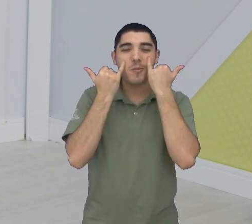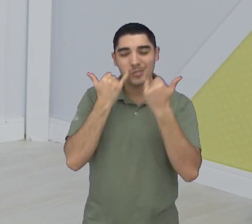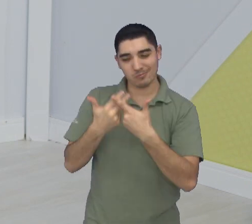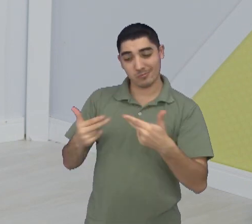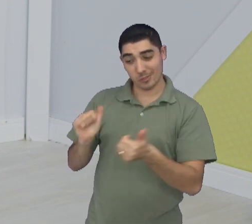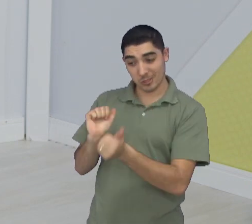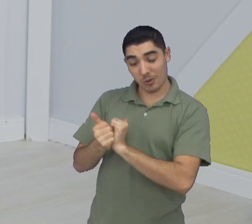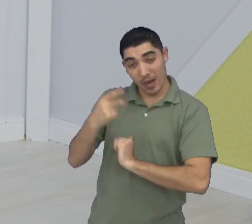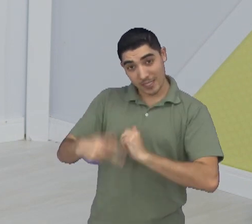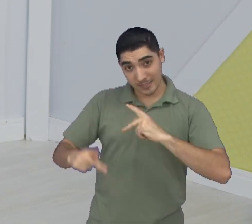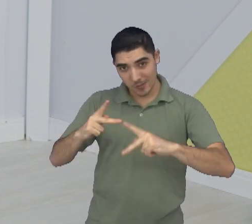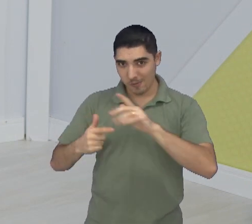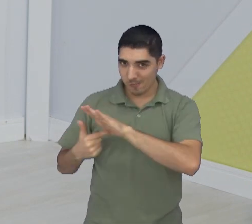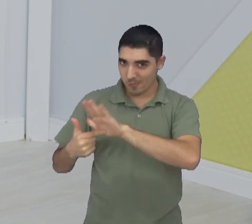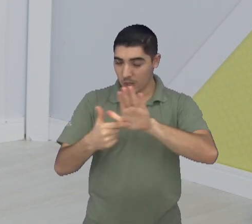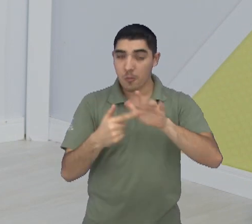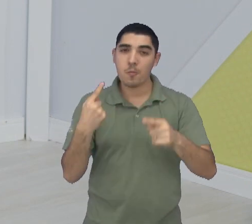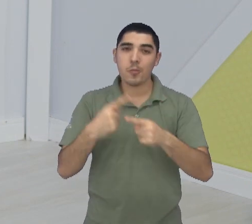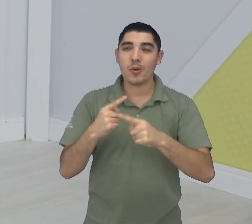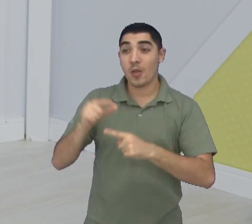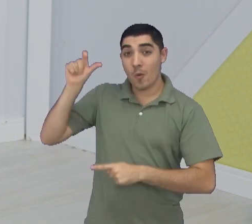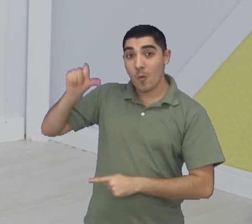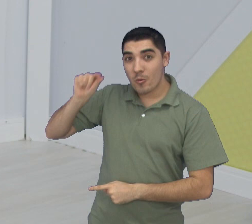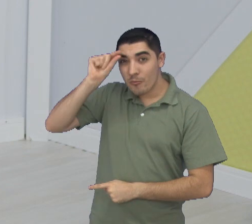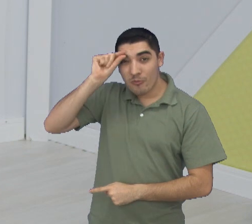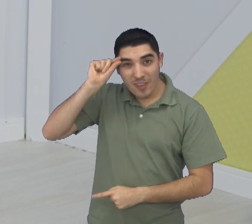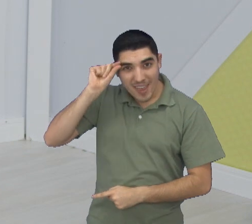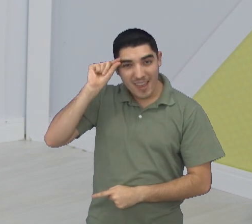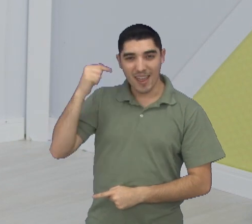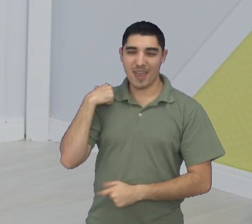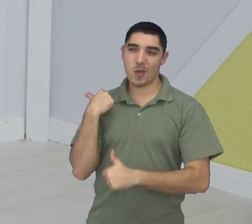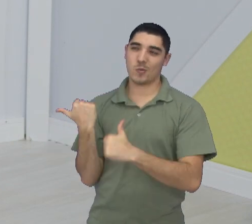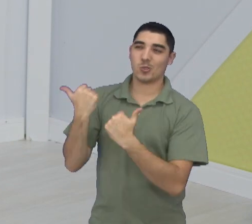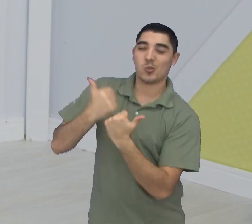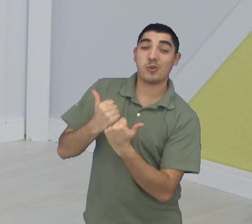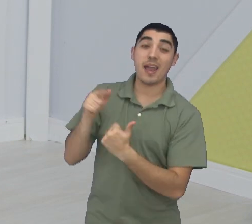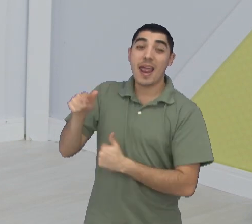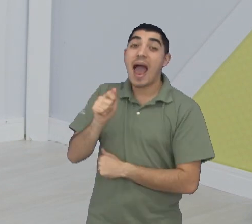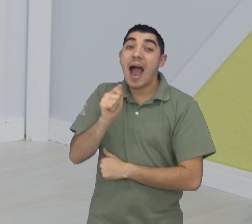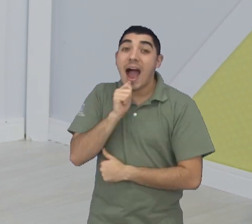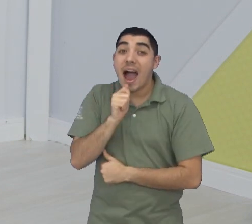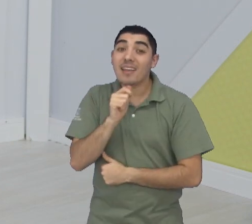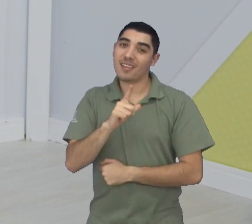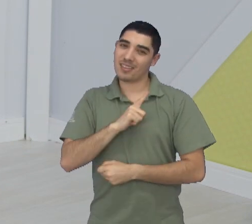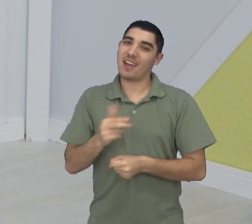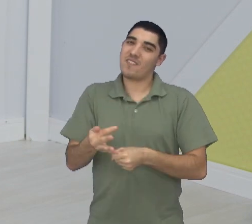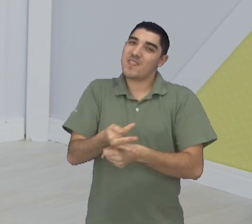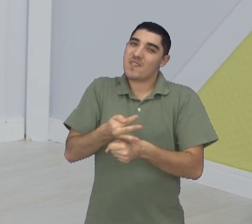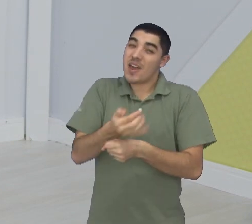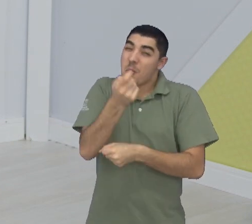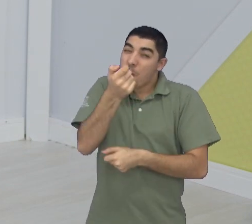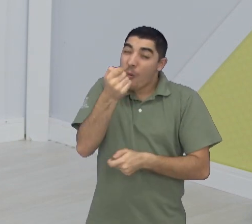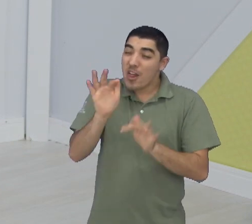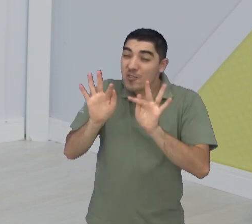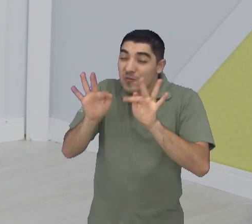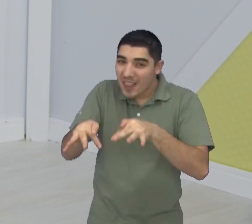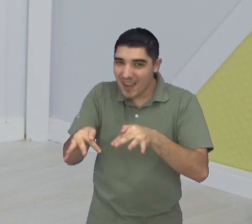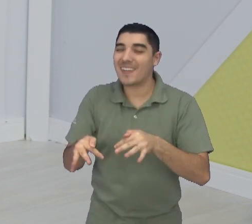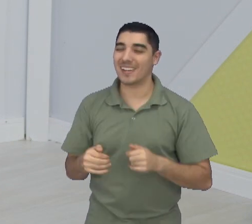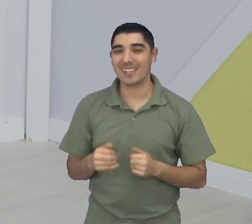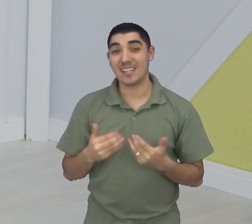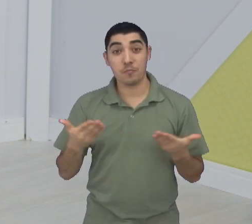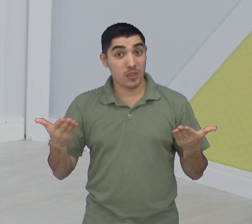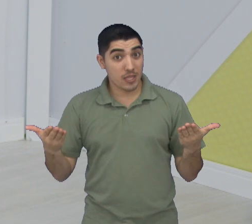da cidade, enquanto o nosso querido Vieira Júnior curte o seu restinho das suas merecidas férias. E